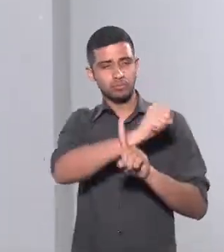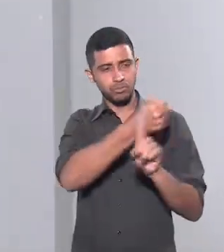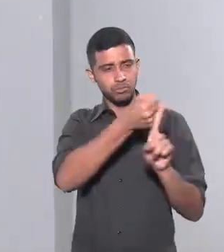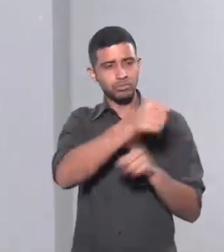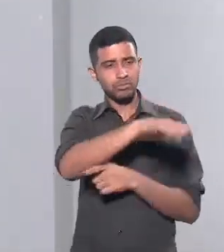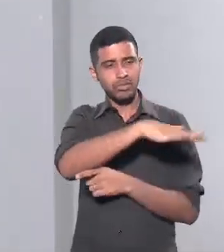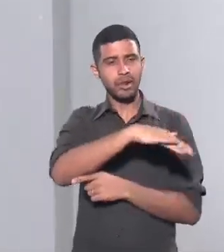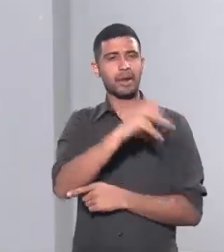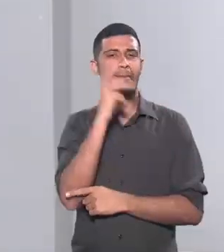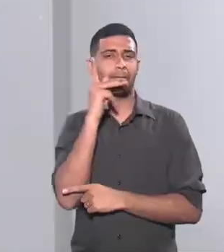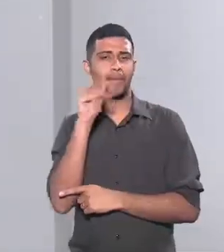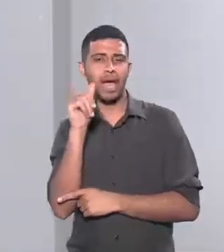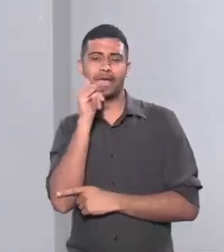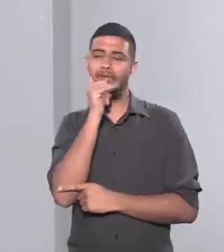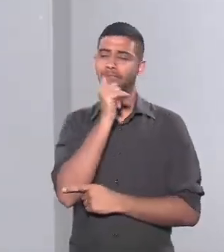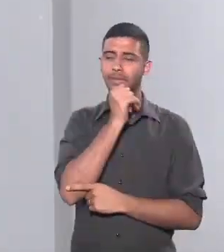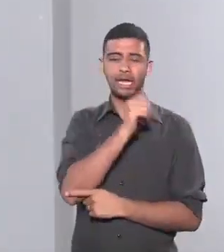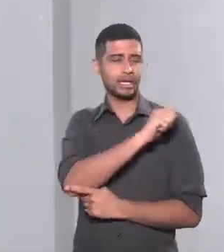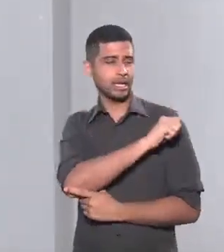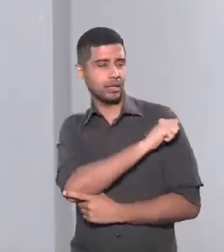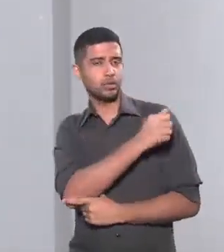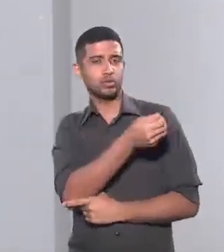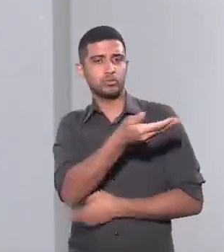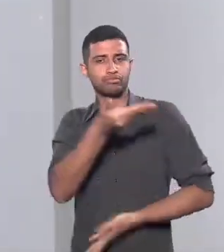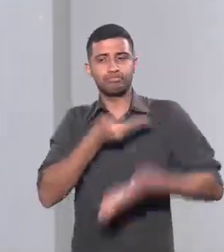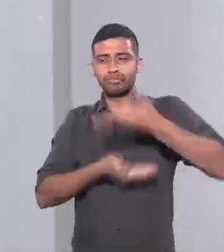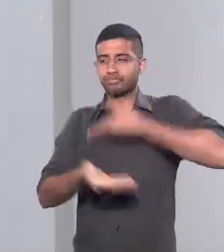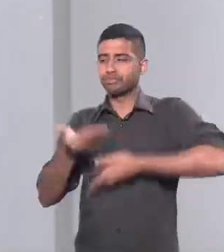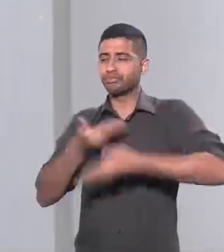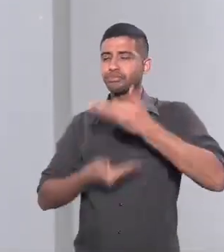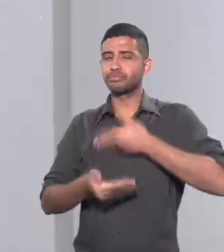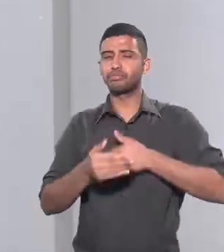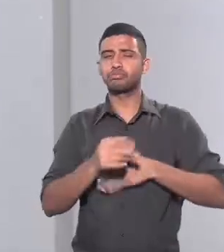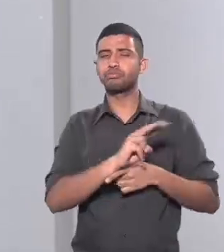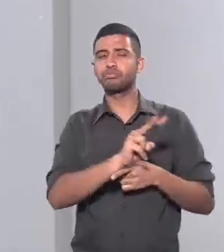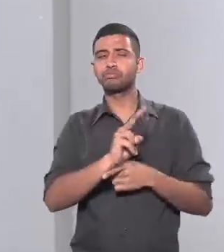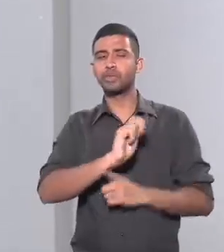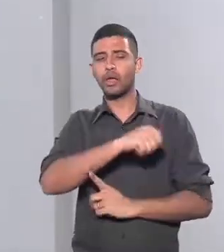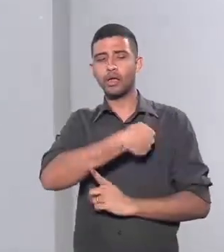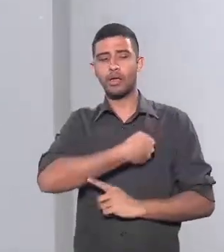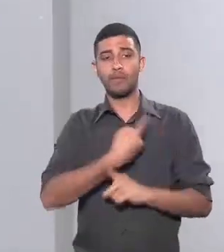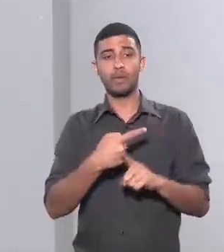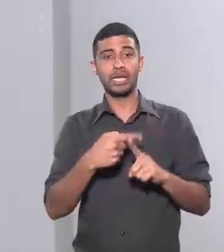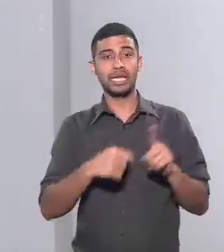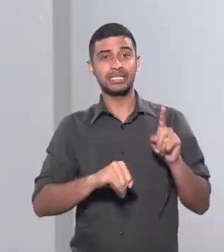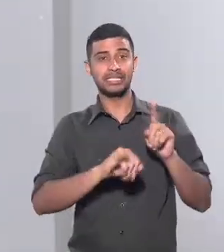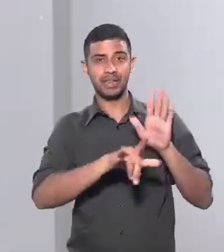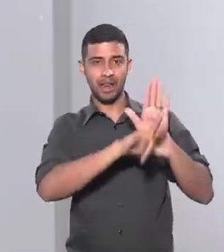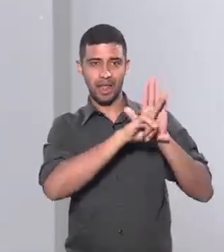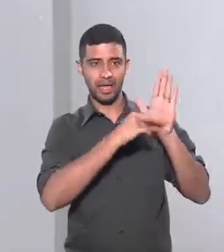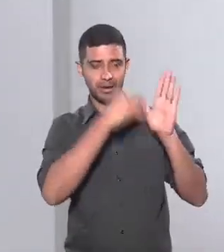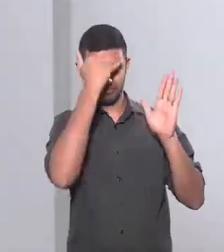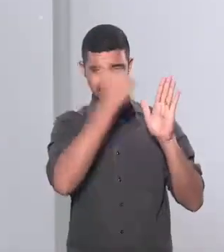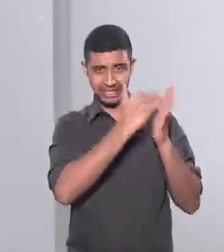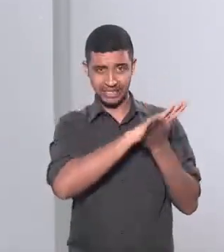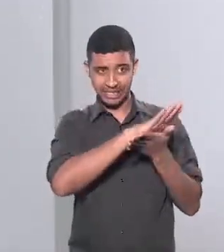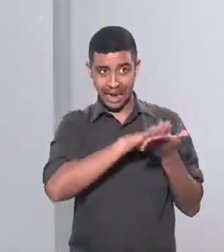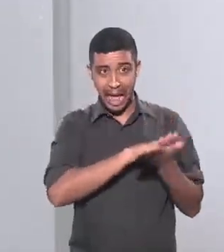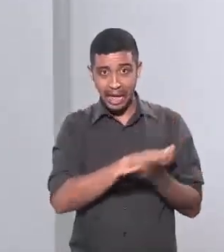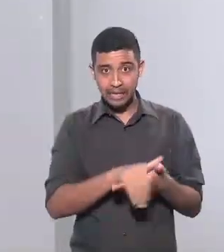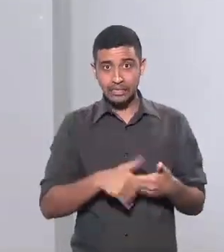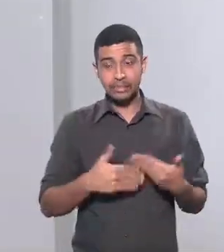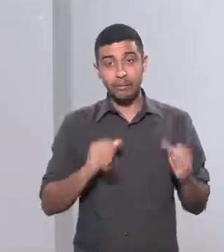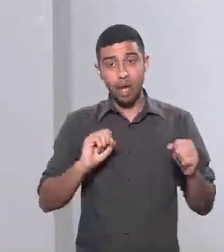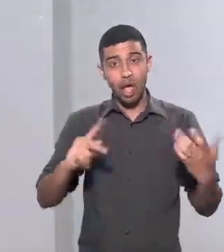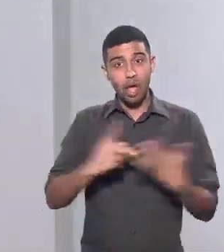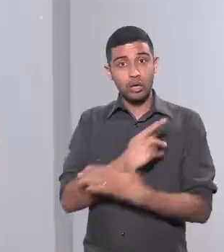da sociedade, dos pais, dos alunos nessa respectiva fiscalização. Até porque o descumprimento dessa norma, em hipóteses